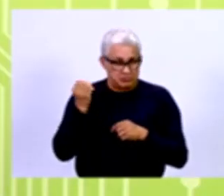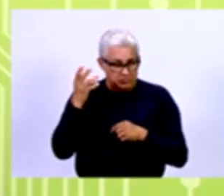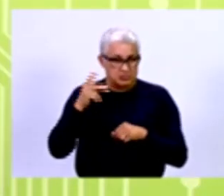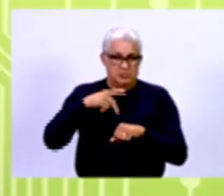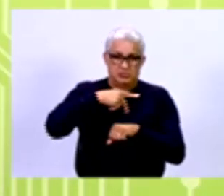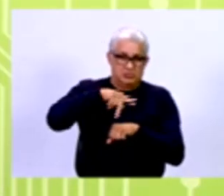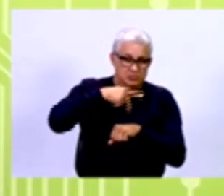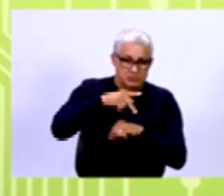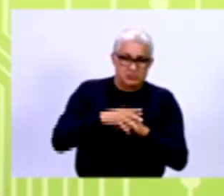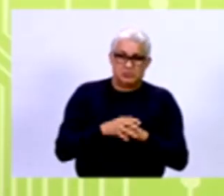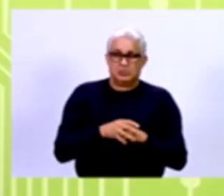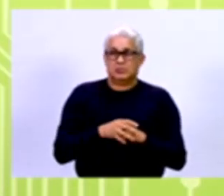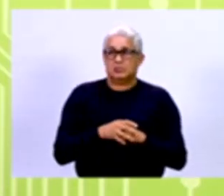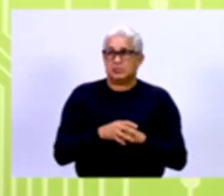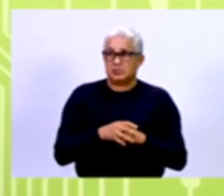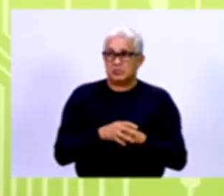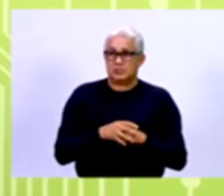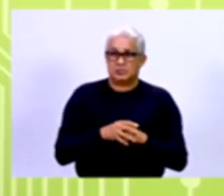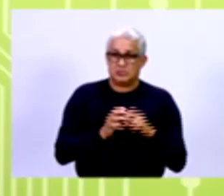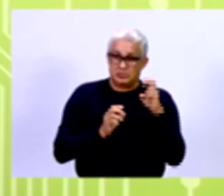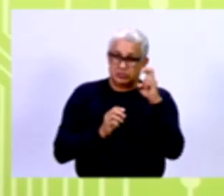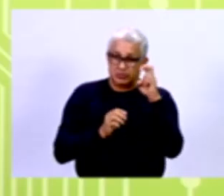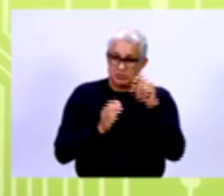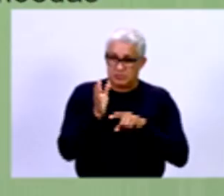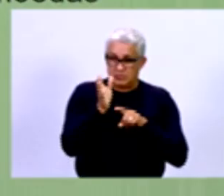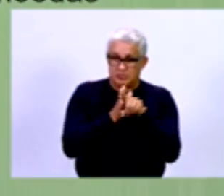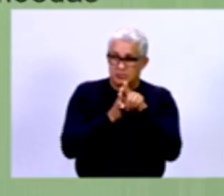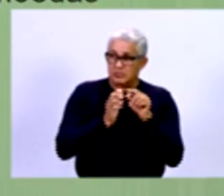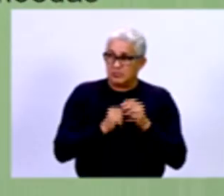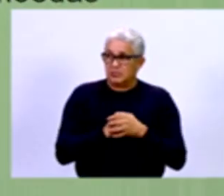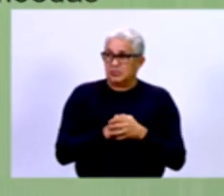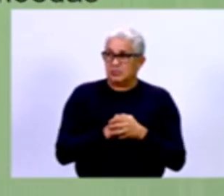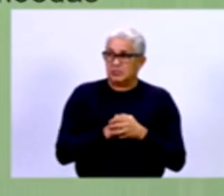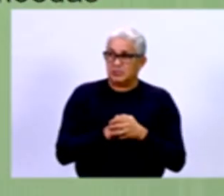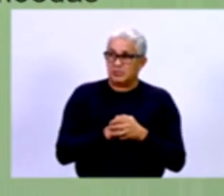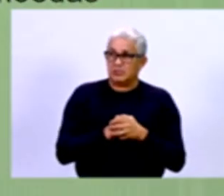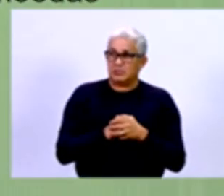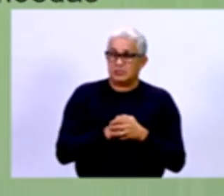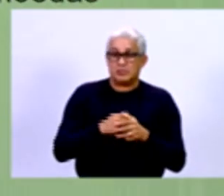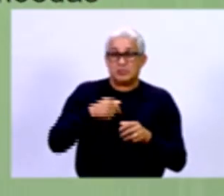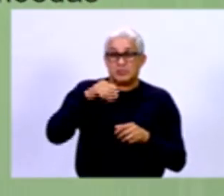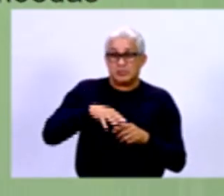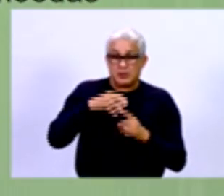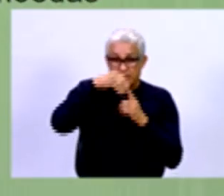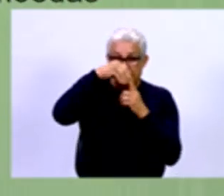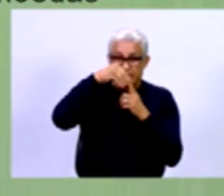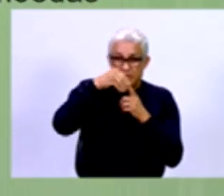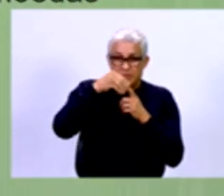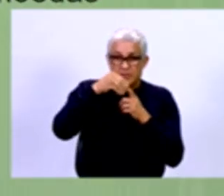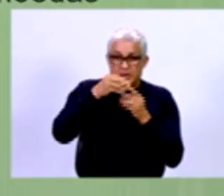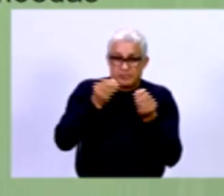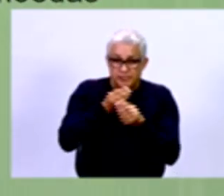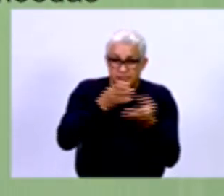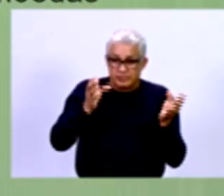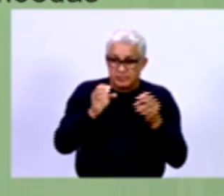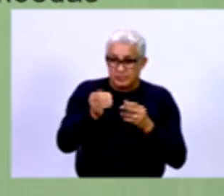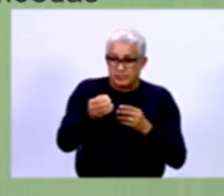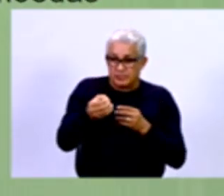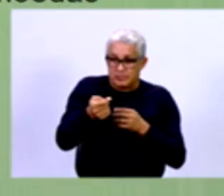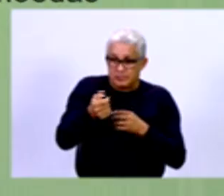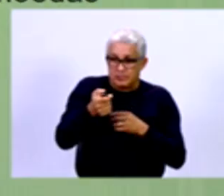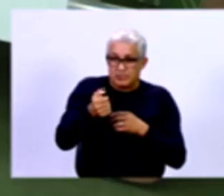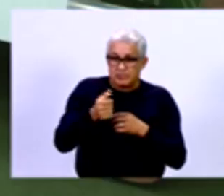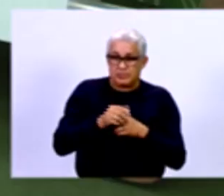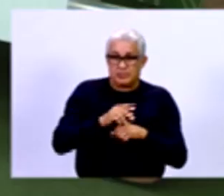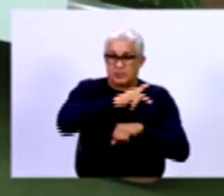exterior, etc. Vamos à quinta questão. Quem são os principais ofertantes de moeda